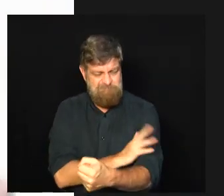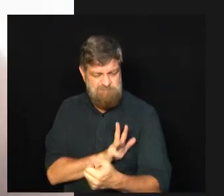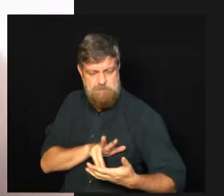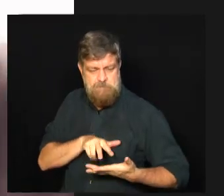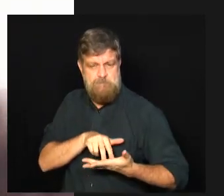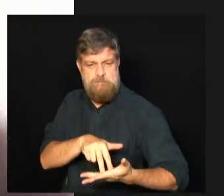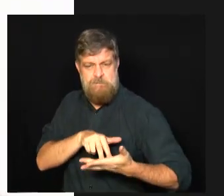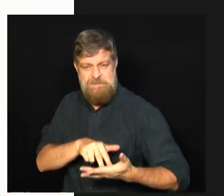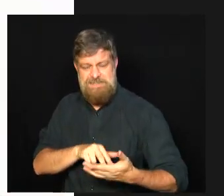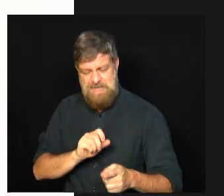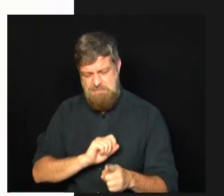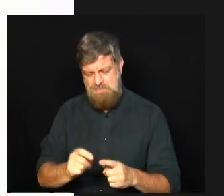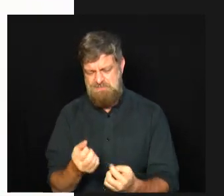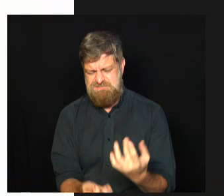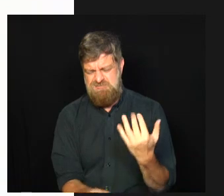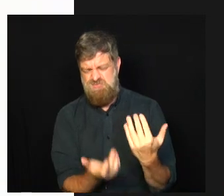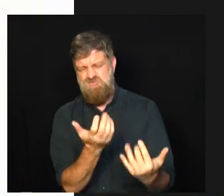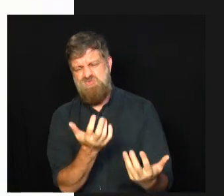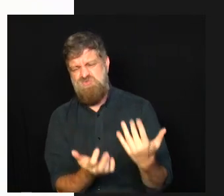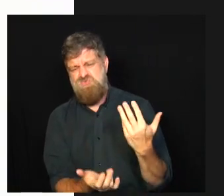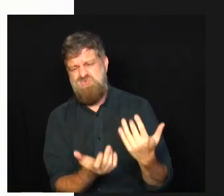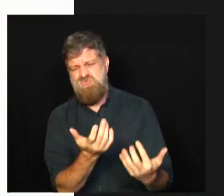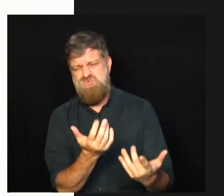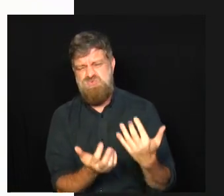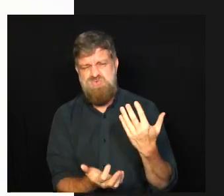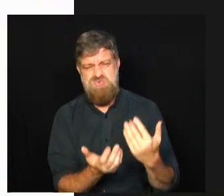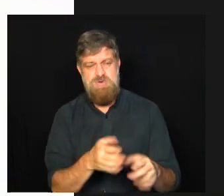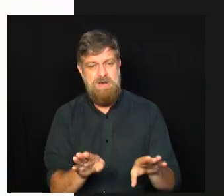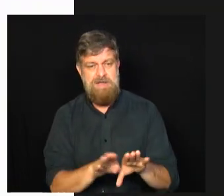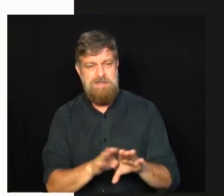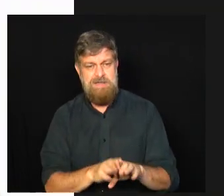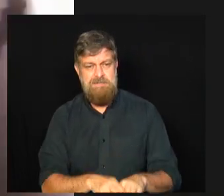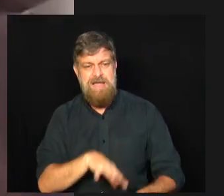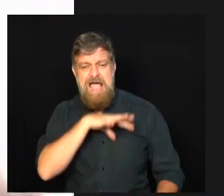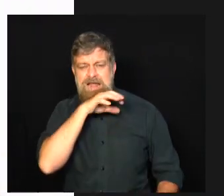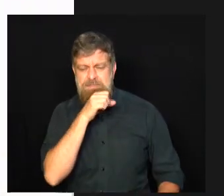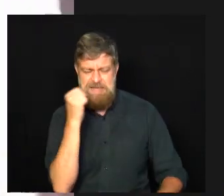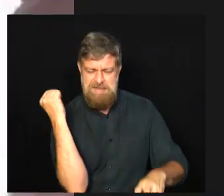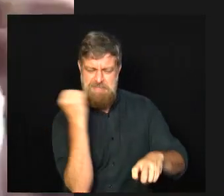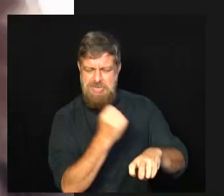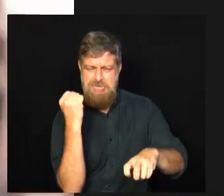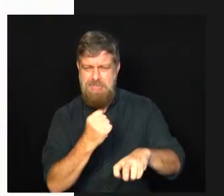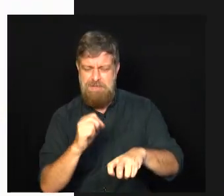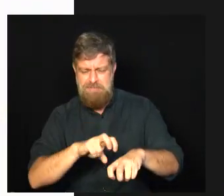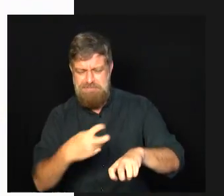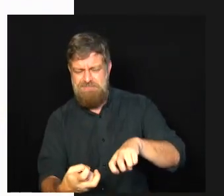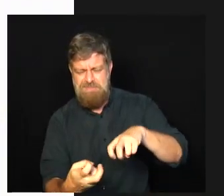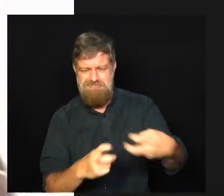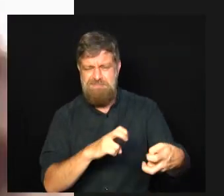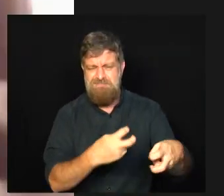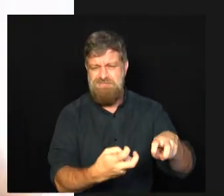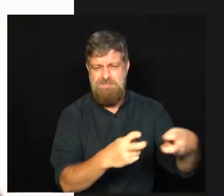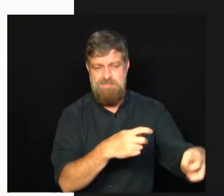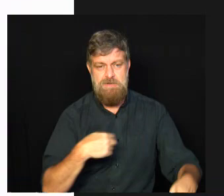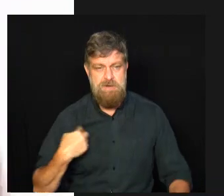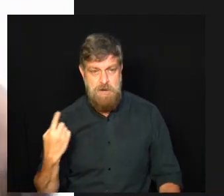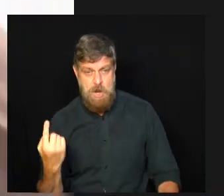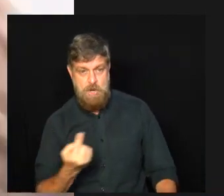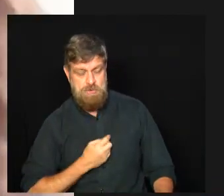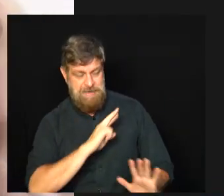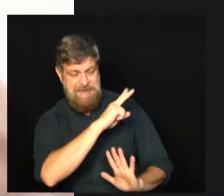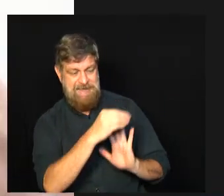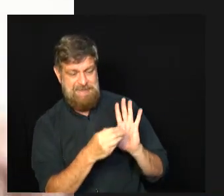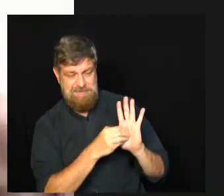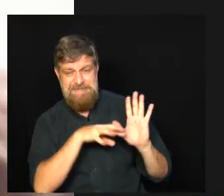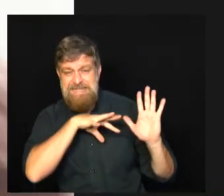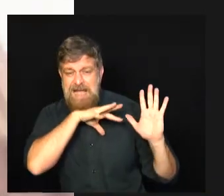É queimada, é matança de animais, é isso. O nosso relacionamento com os